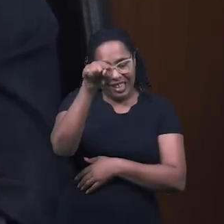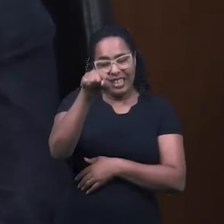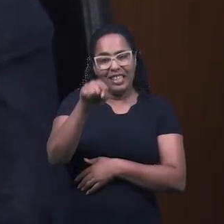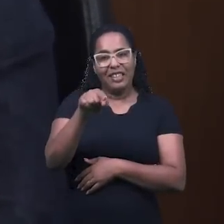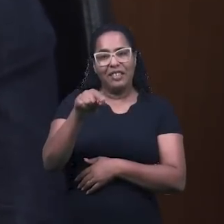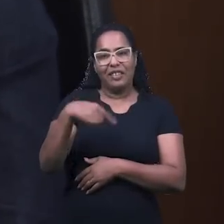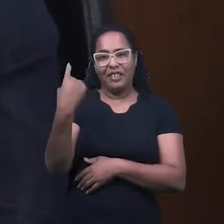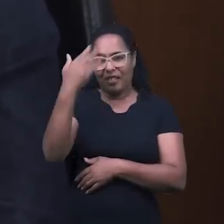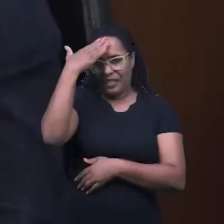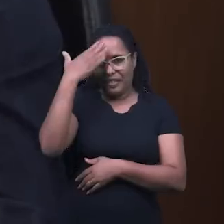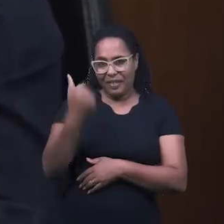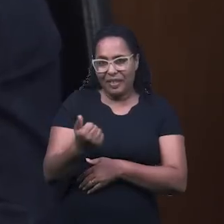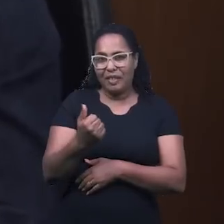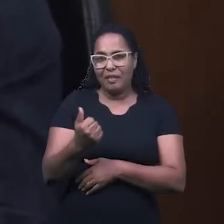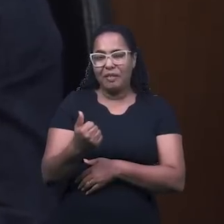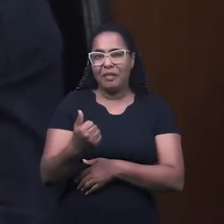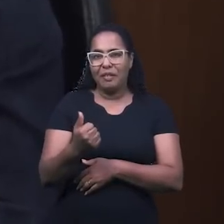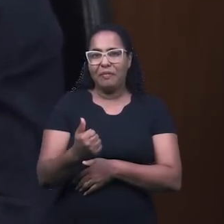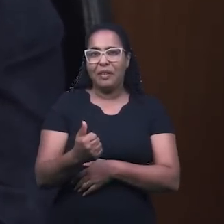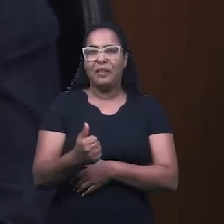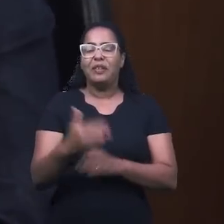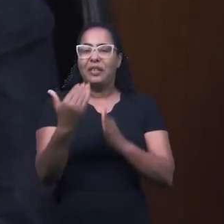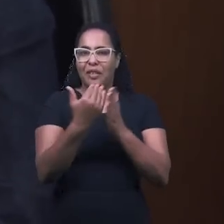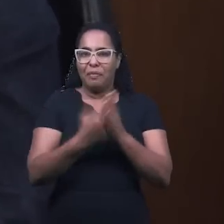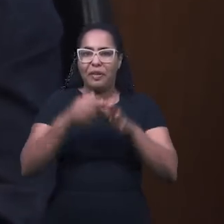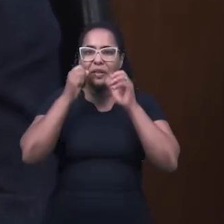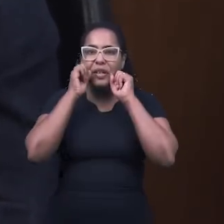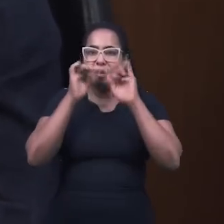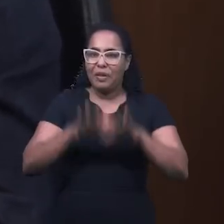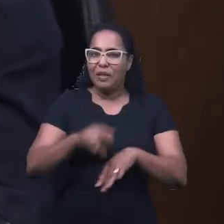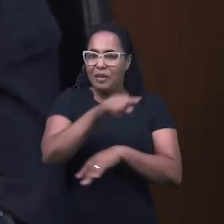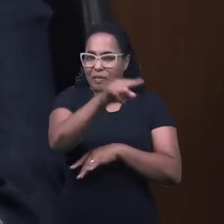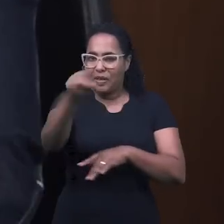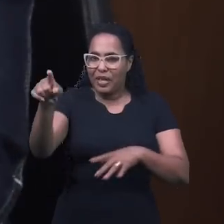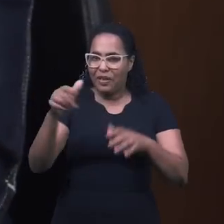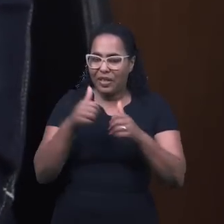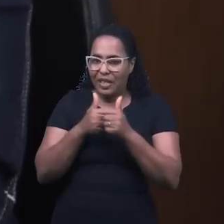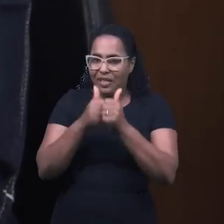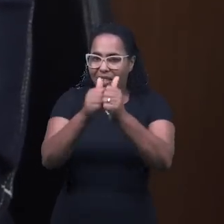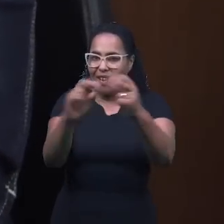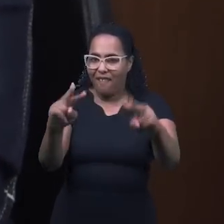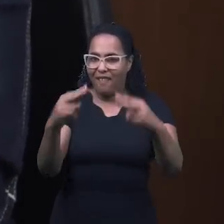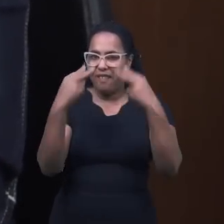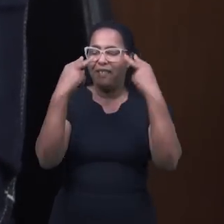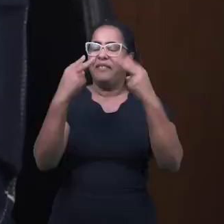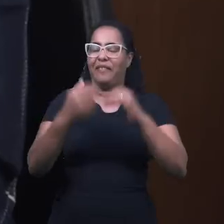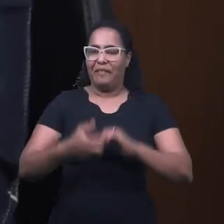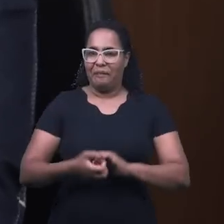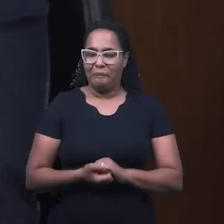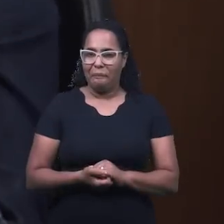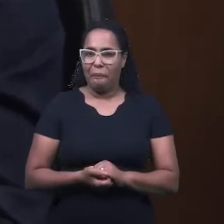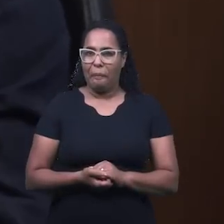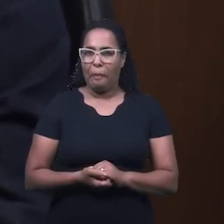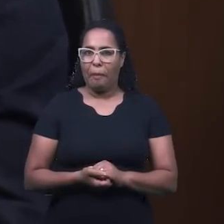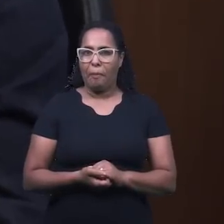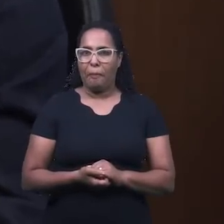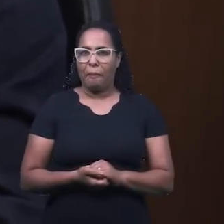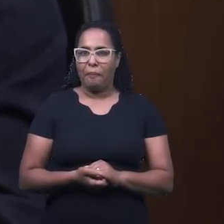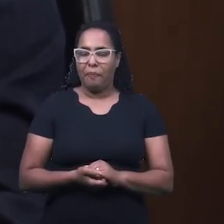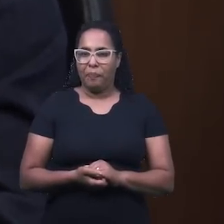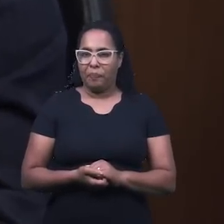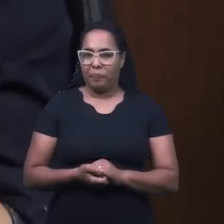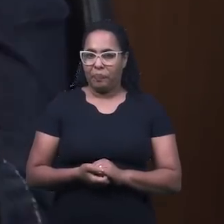Senhor por você estar aí. Porque nós sabemos que esse programa ele é uma bênção porque os irmãos têm acompanhado. Eu